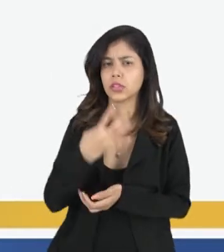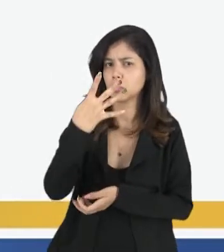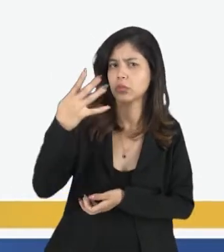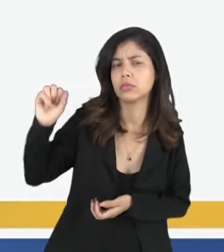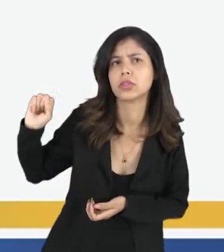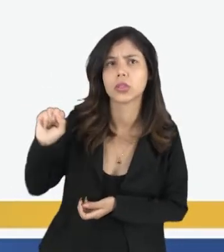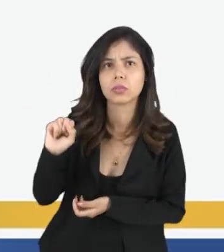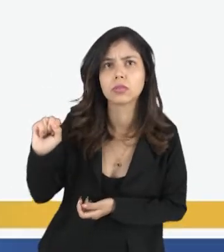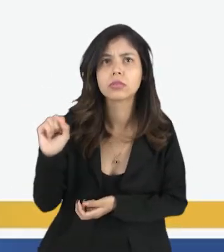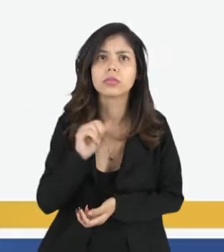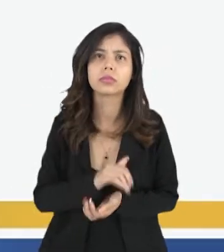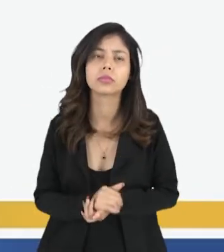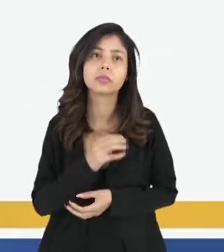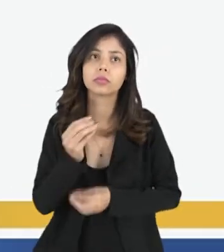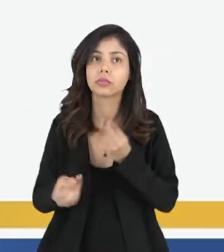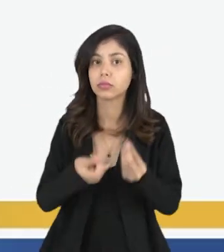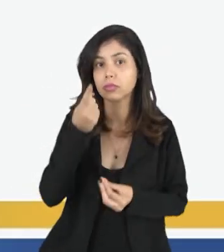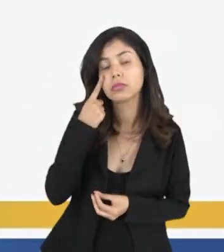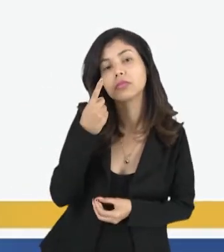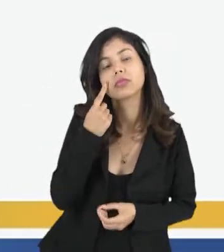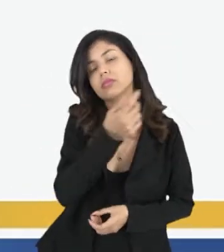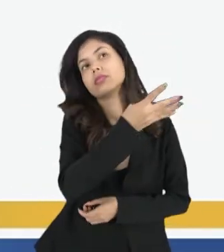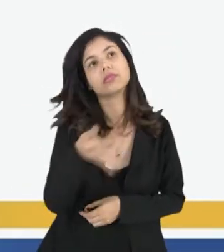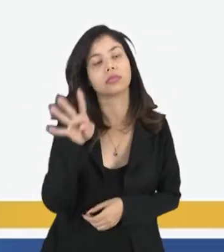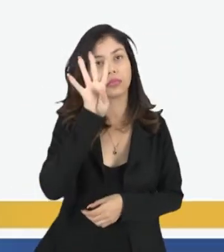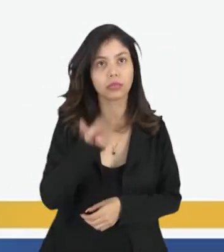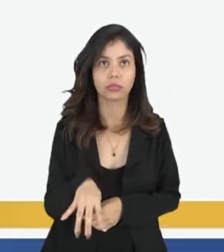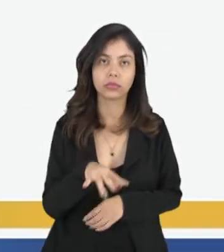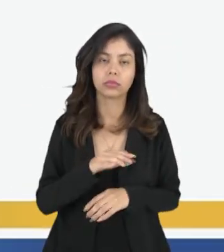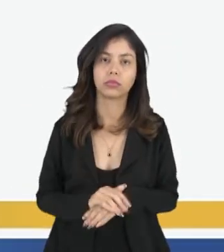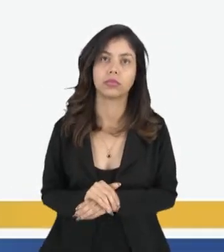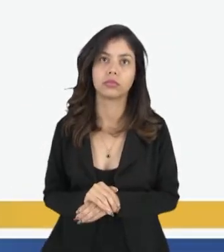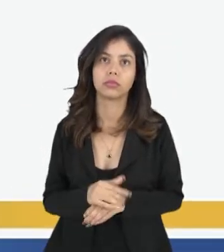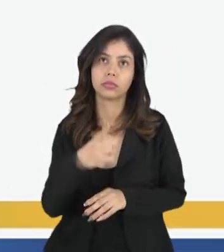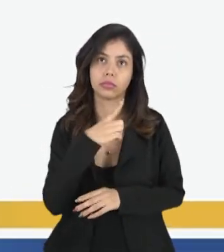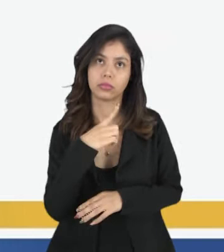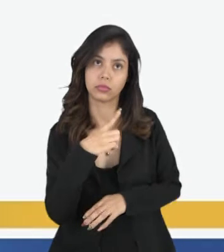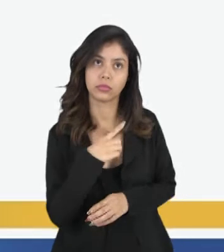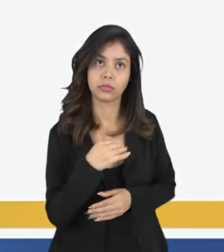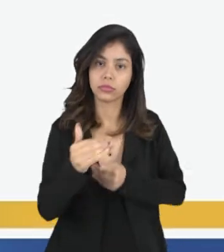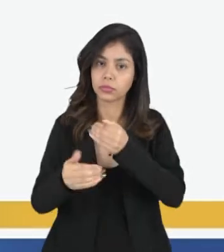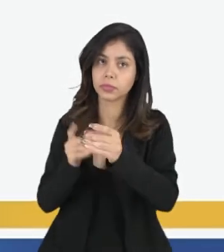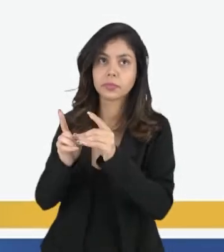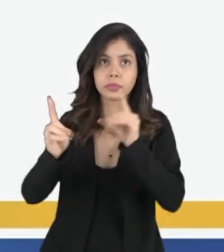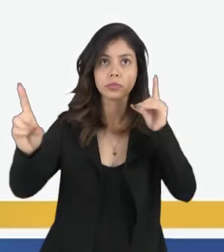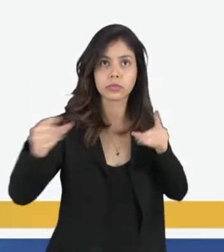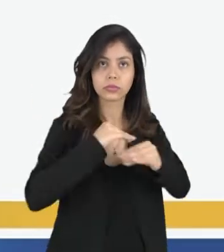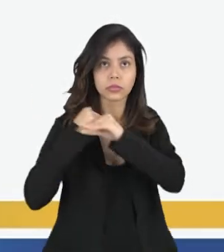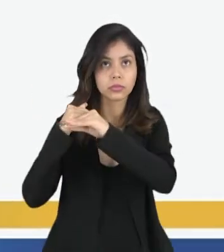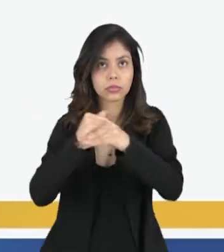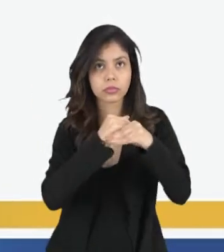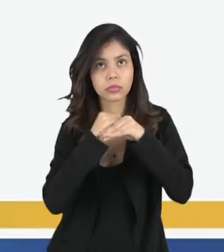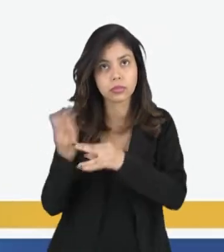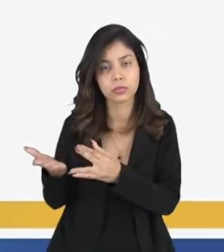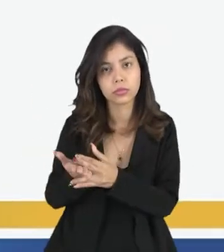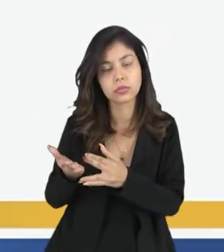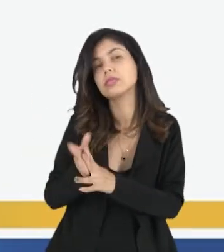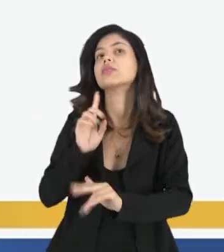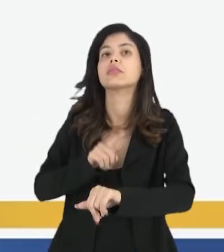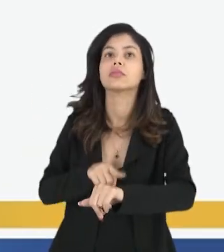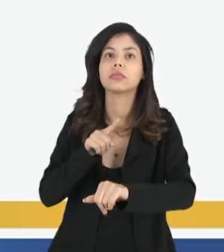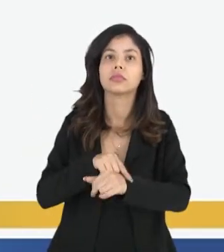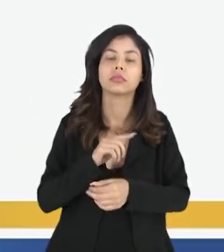segundos, conforme vocês verem aí na tabelinha. Ou seja, ele percorreu a distância iguais em intervalo de